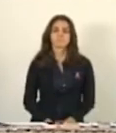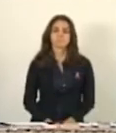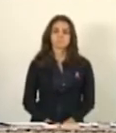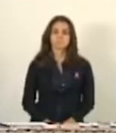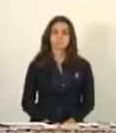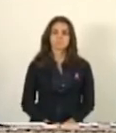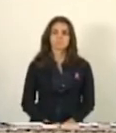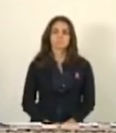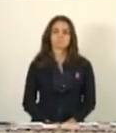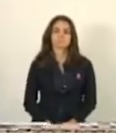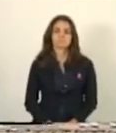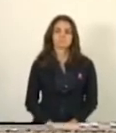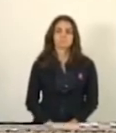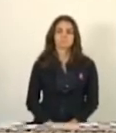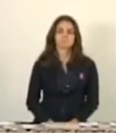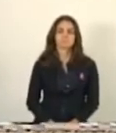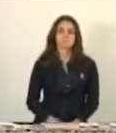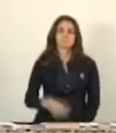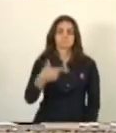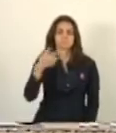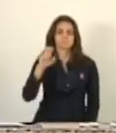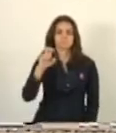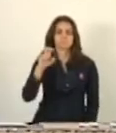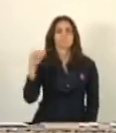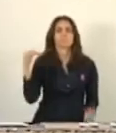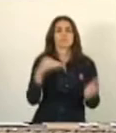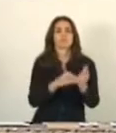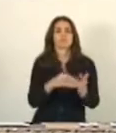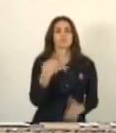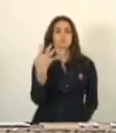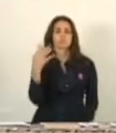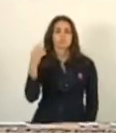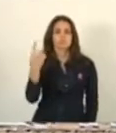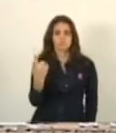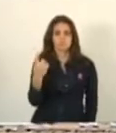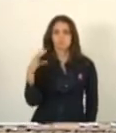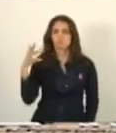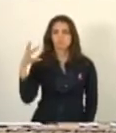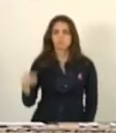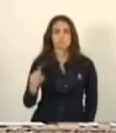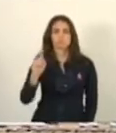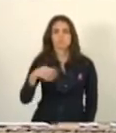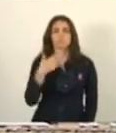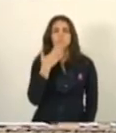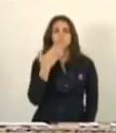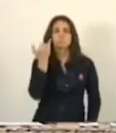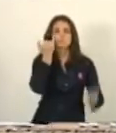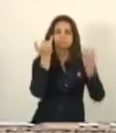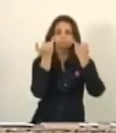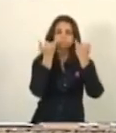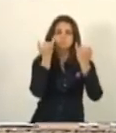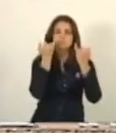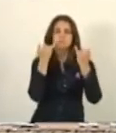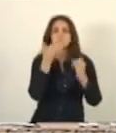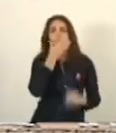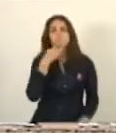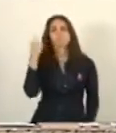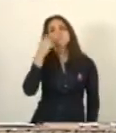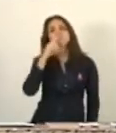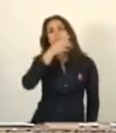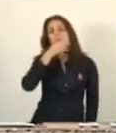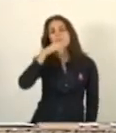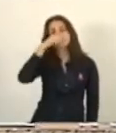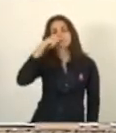regimental. Do item 25 ao item 41, trata-se de requerimento de informações do deputado